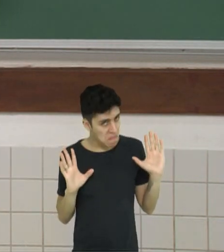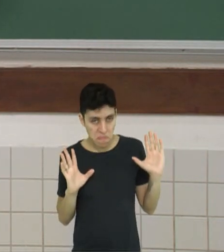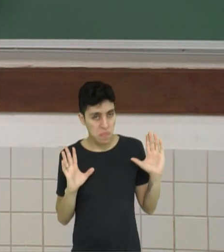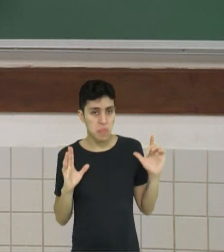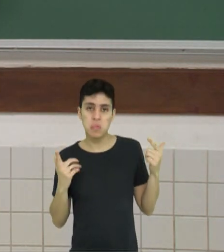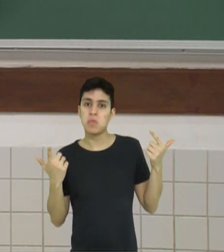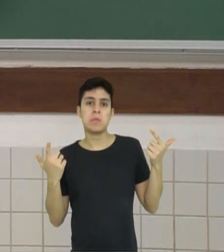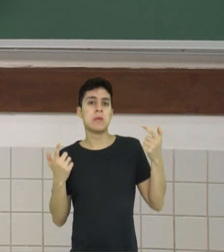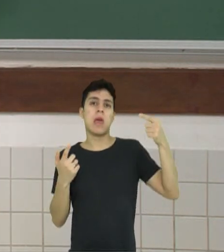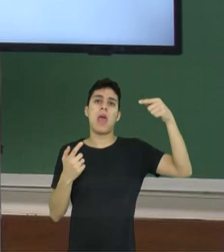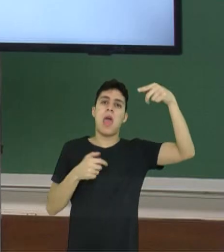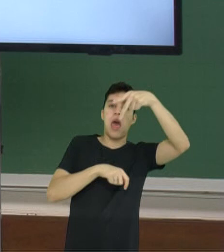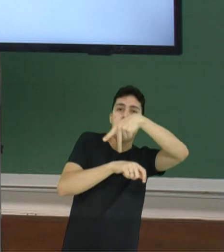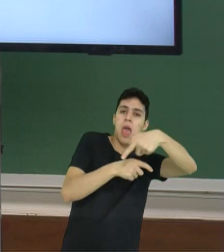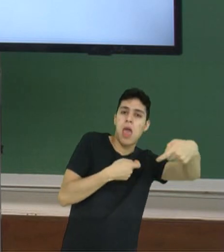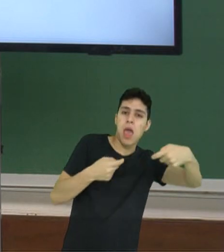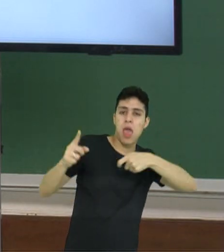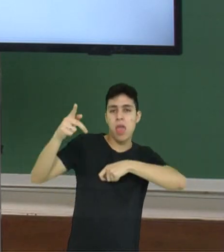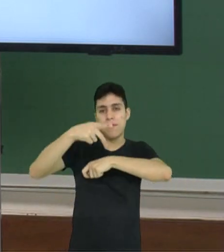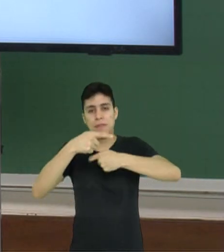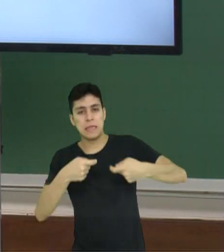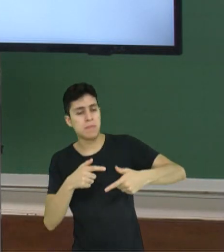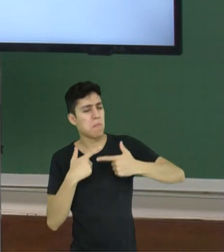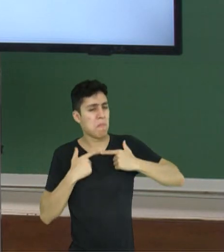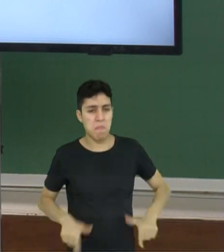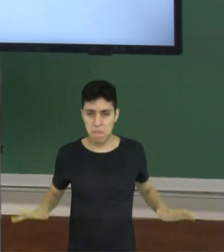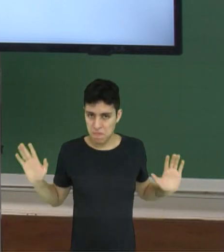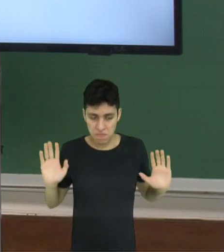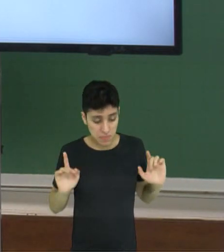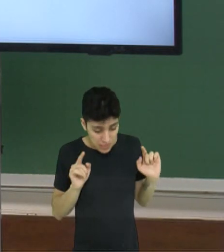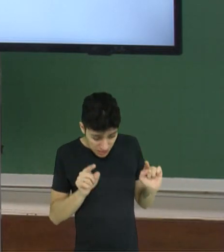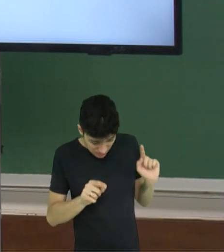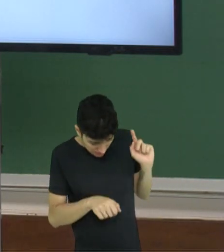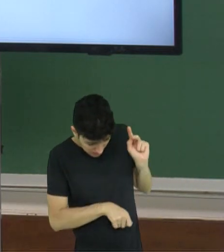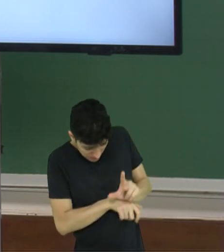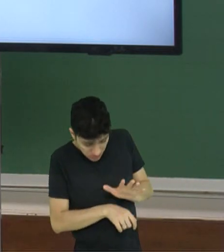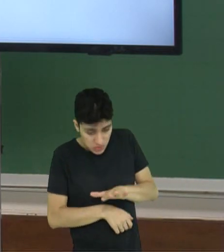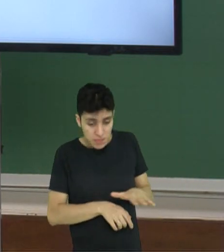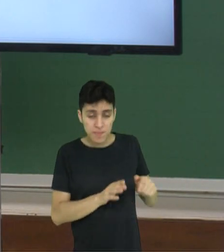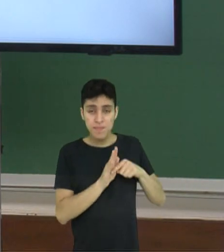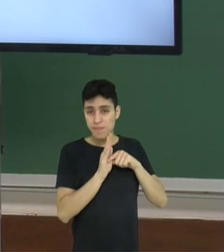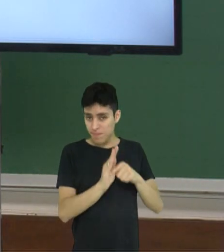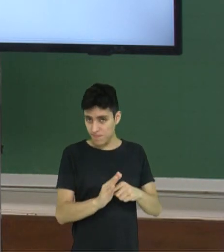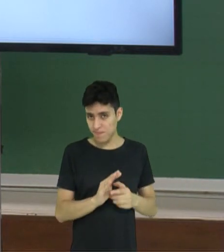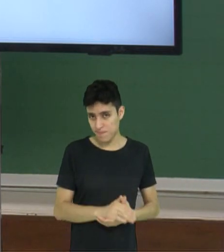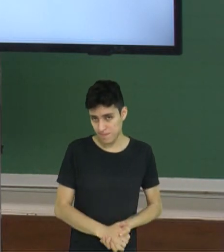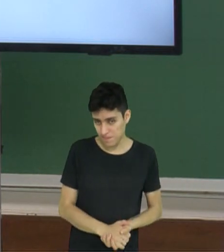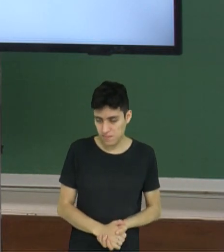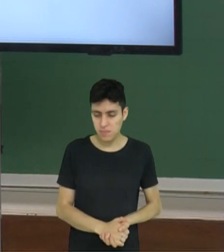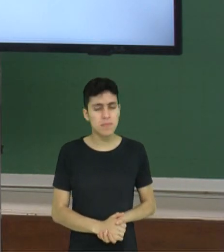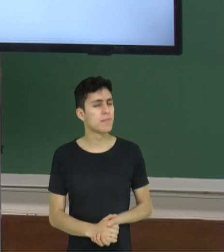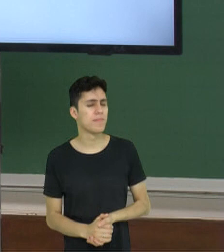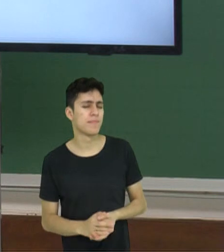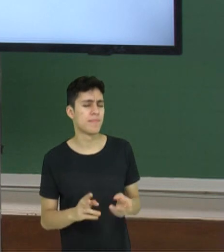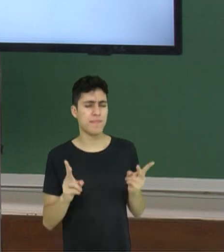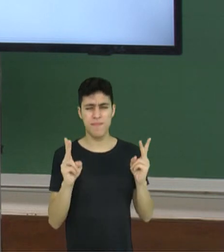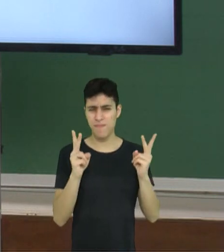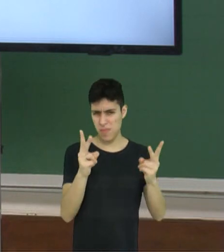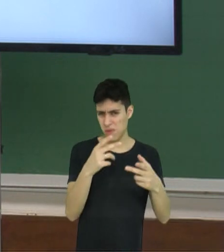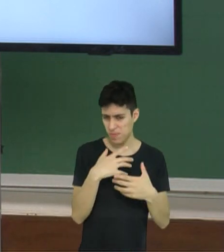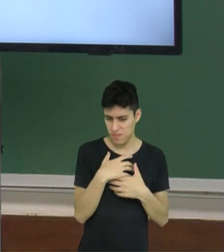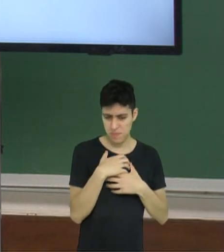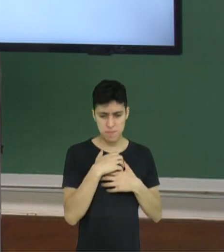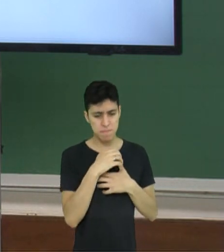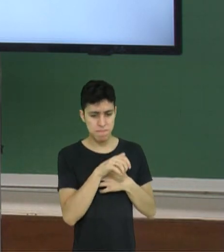da Antártida. E, sobretudo, uma área de preservação científica. Mas mesmo com toda essa conservação